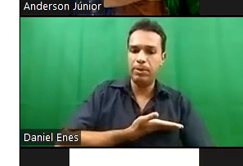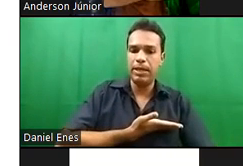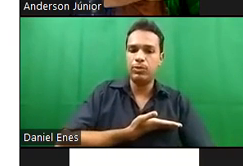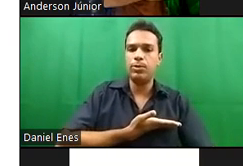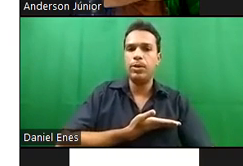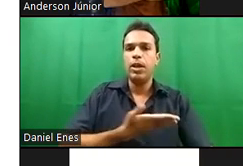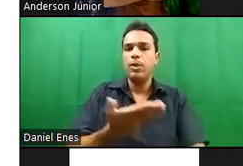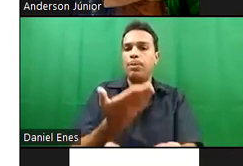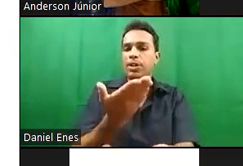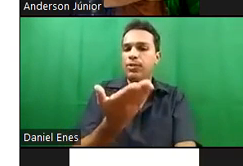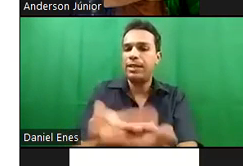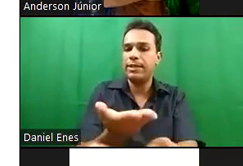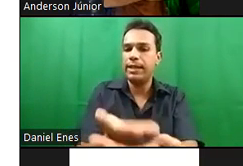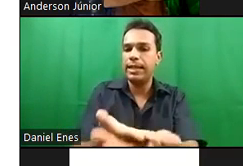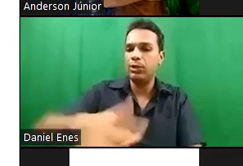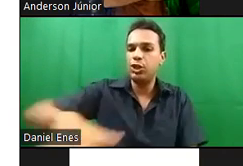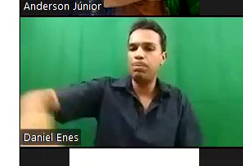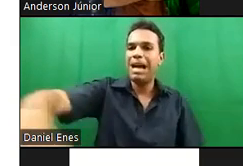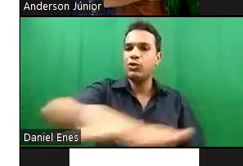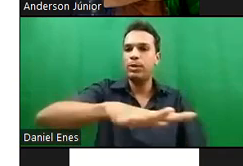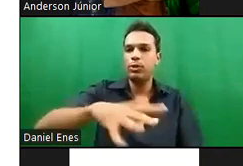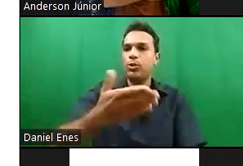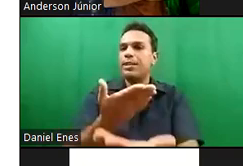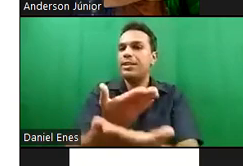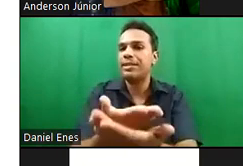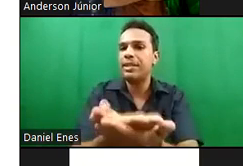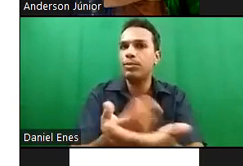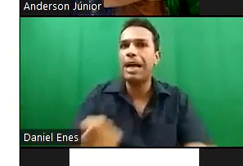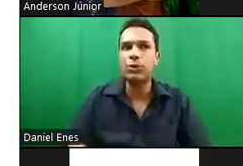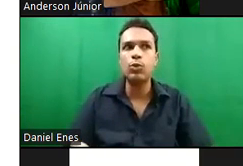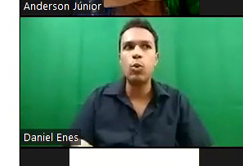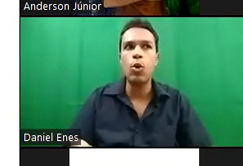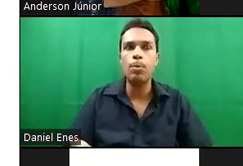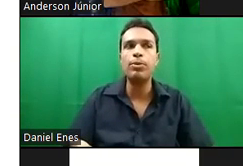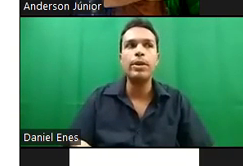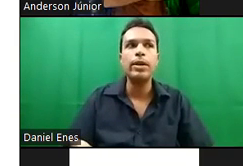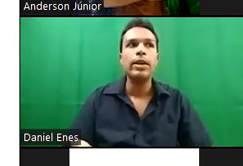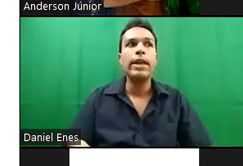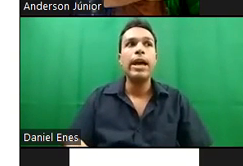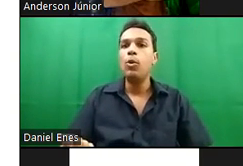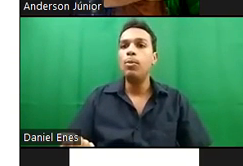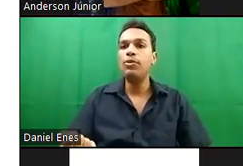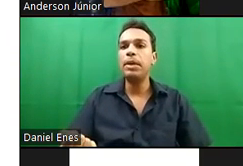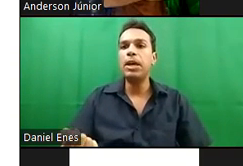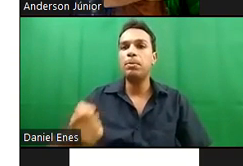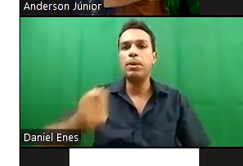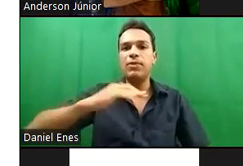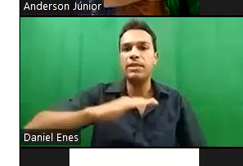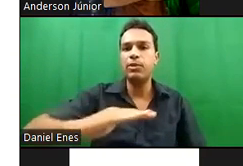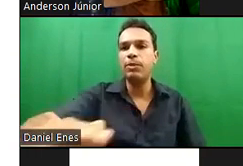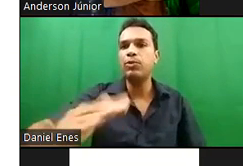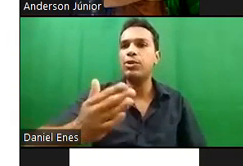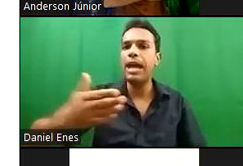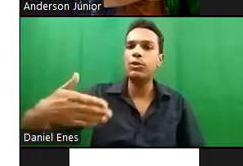no peito, eu posso fazer ele no espaço neutro, ou seja, sem contato com o corpo, né? O movimento, eu posso